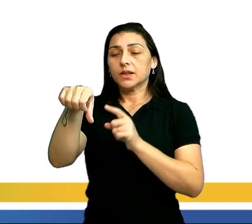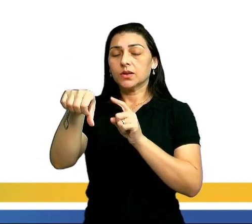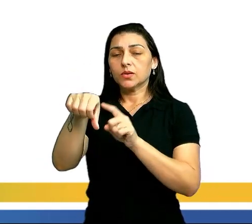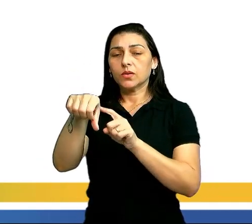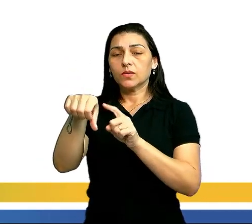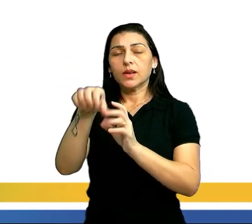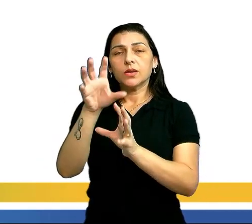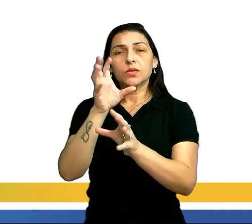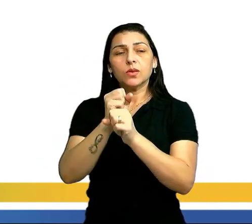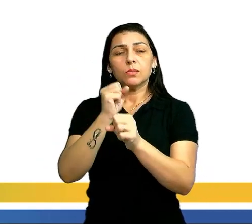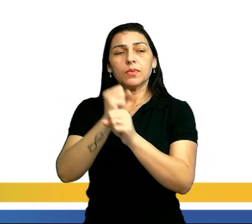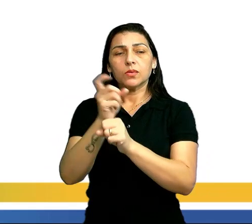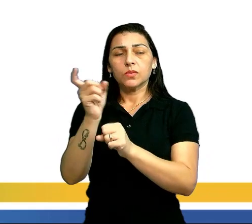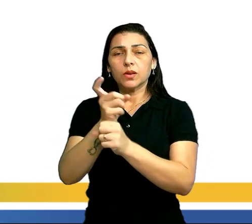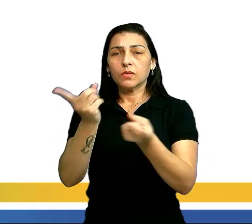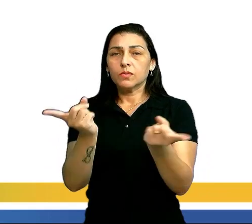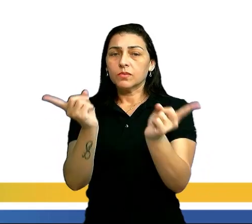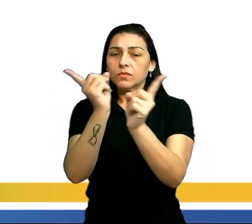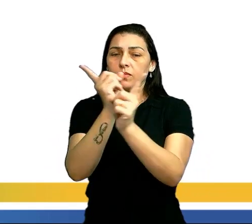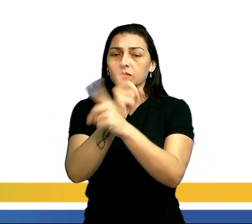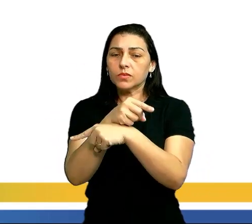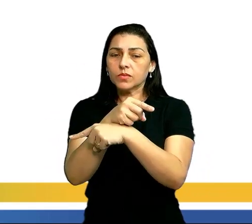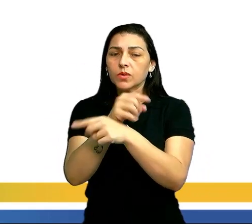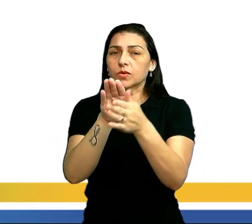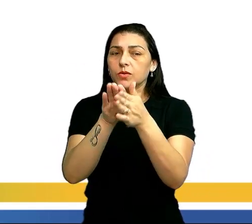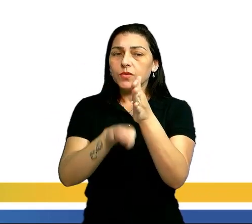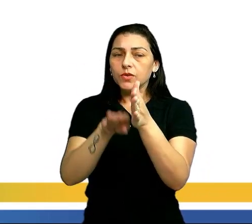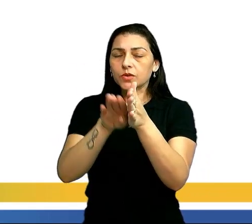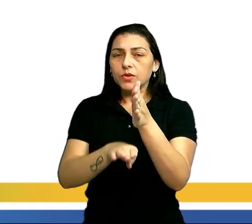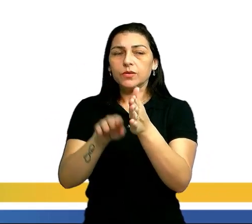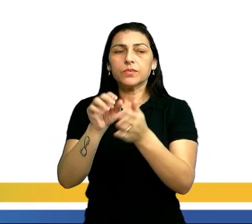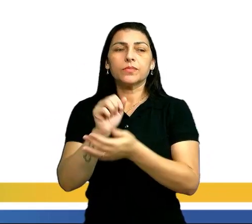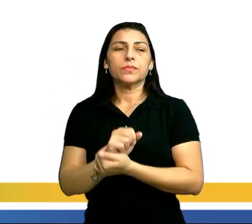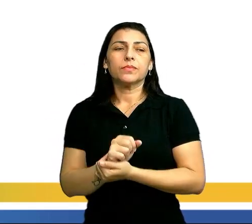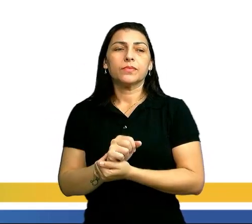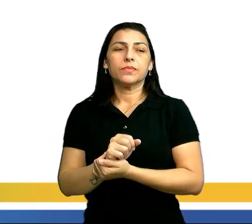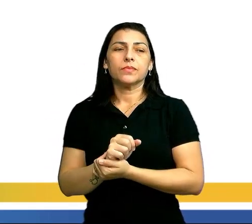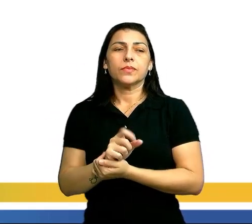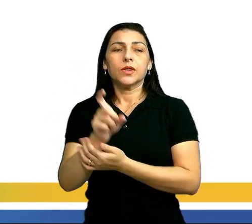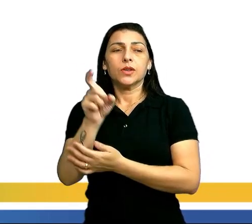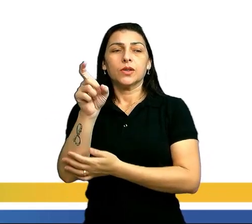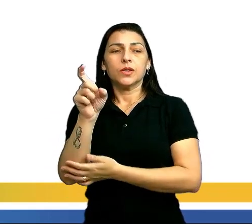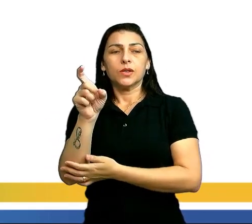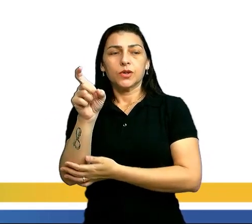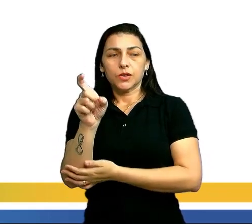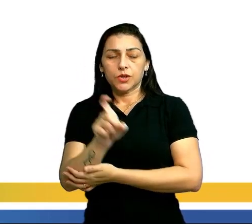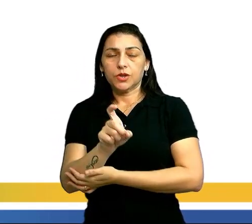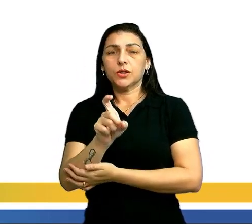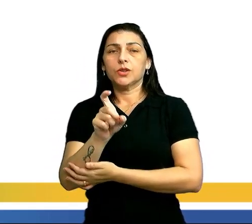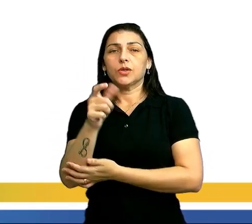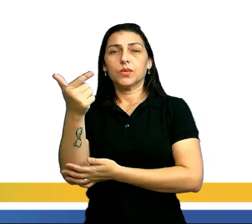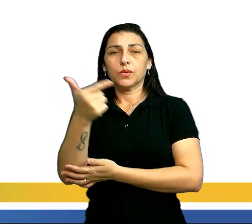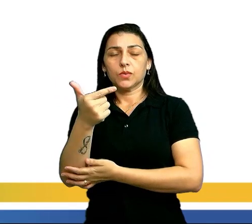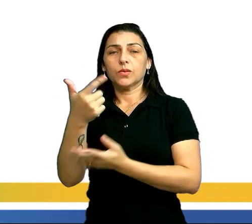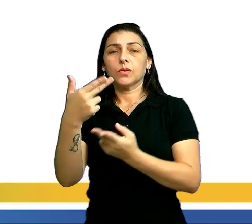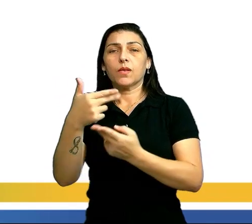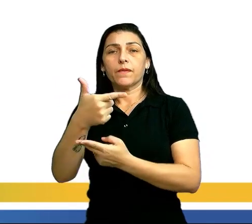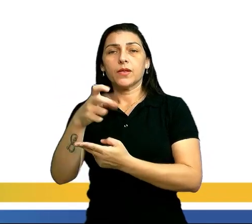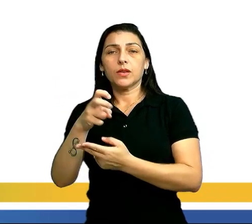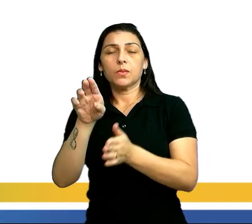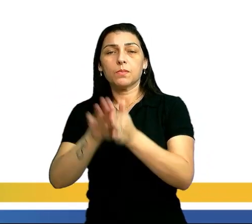está somando com x, eu vou passar subtraindo. Ficando 25 menos 9 igual